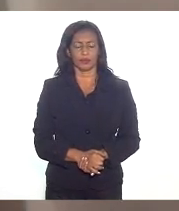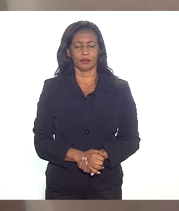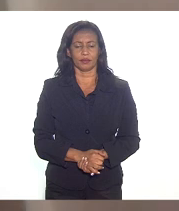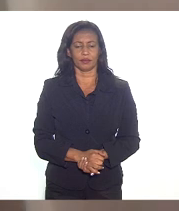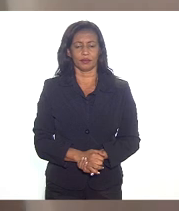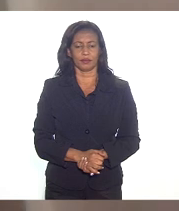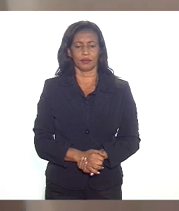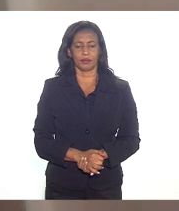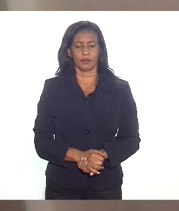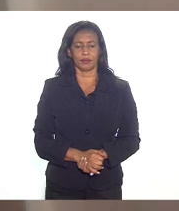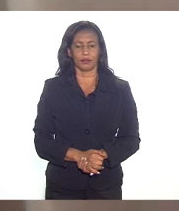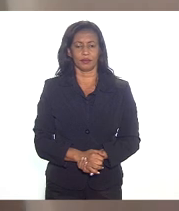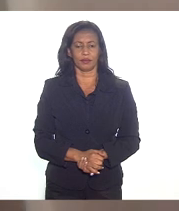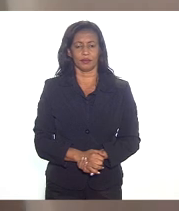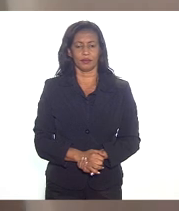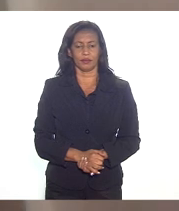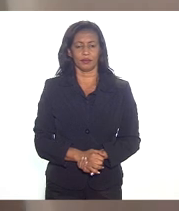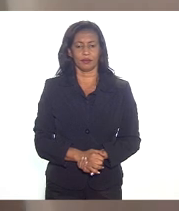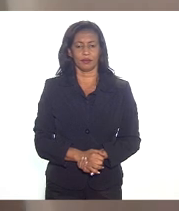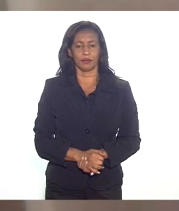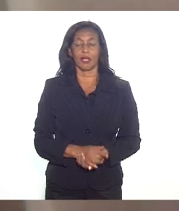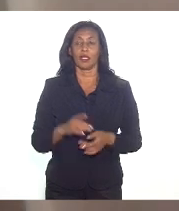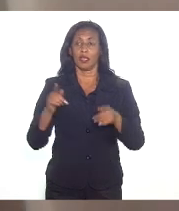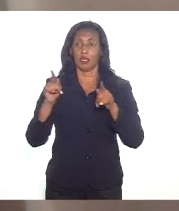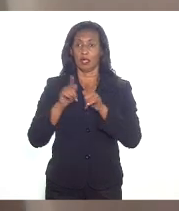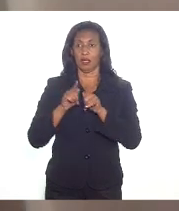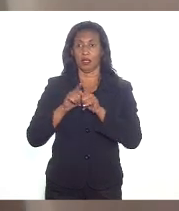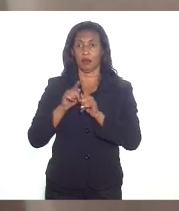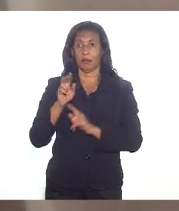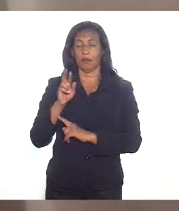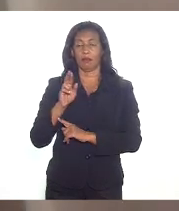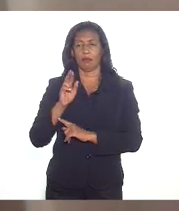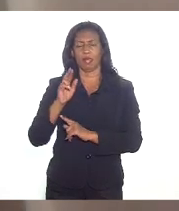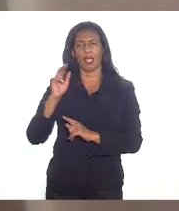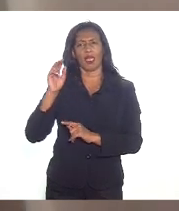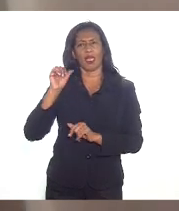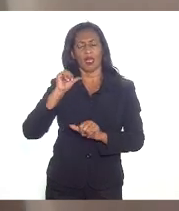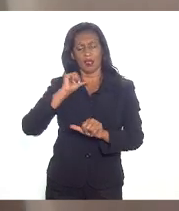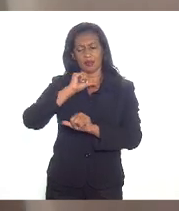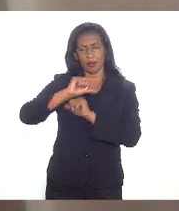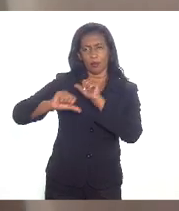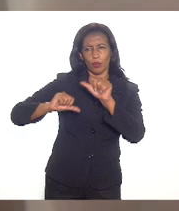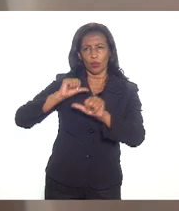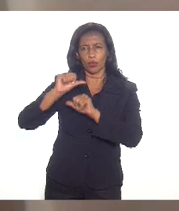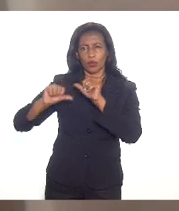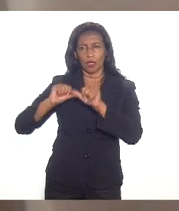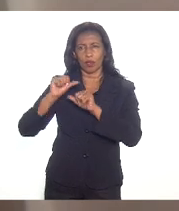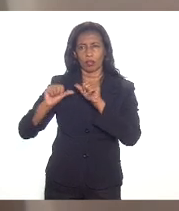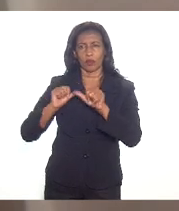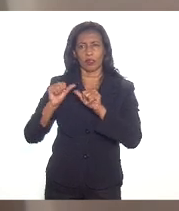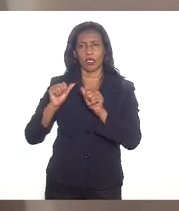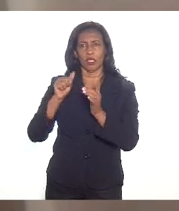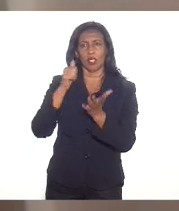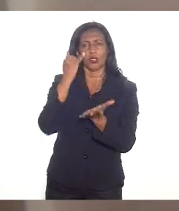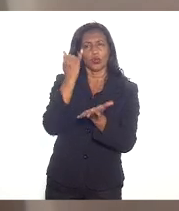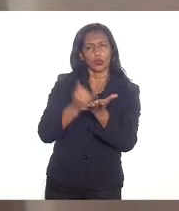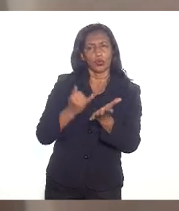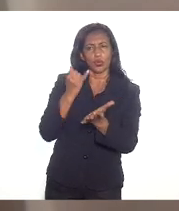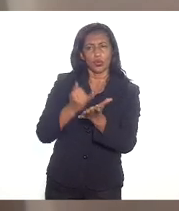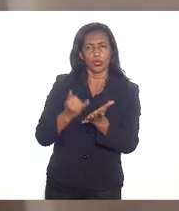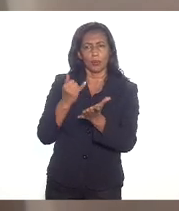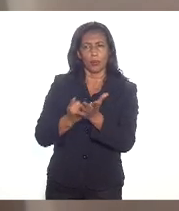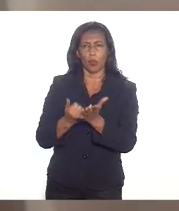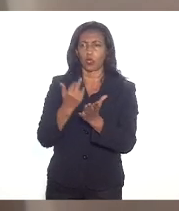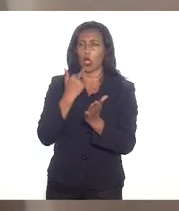Dilemas com a renovação do regime de recuperação fiscal, que a gente está discutindo. Não pode ter uma meta